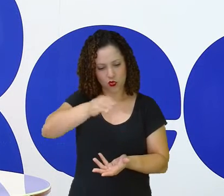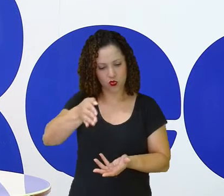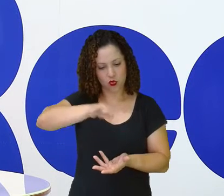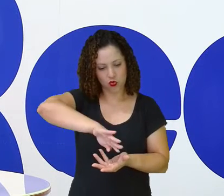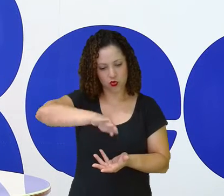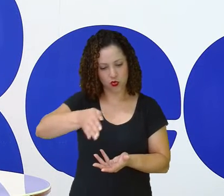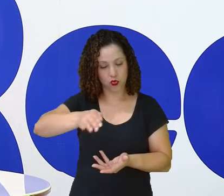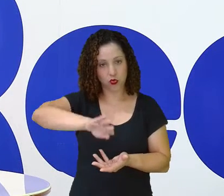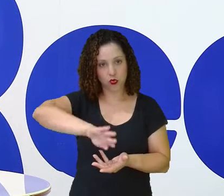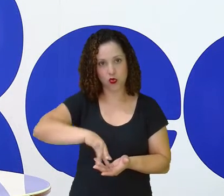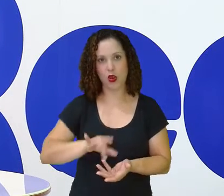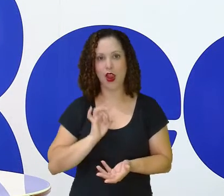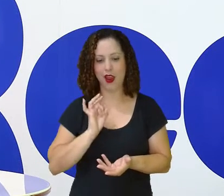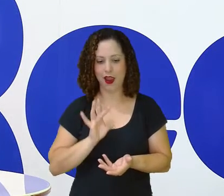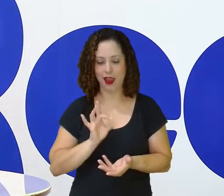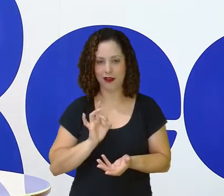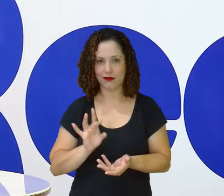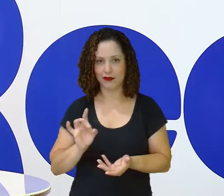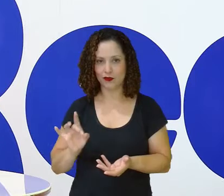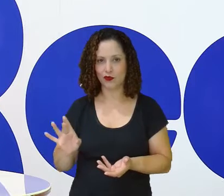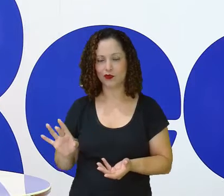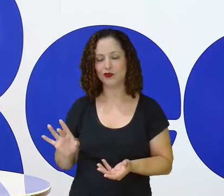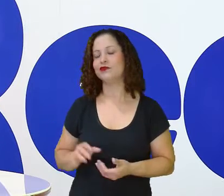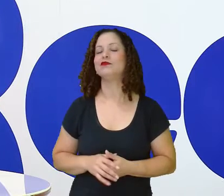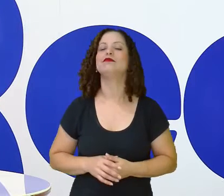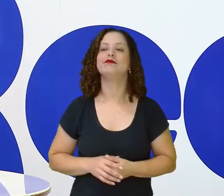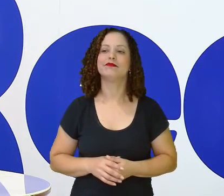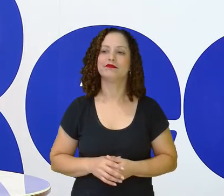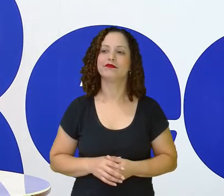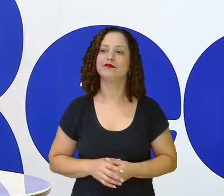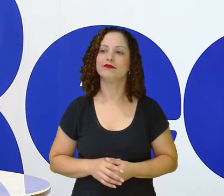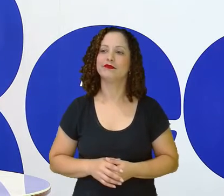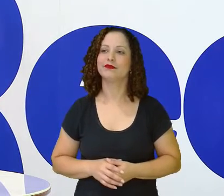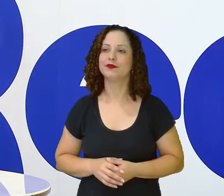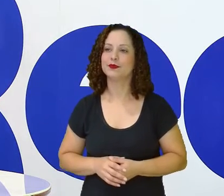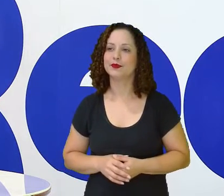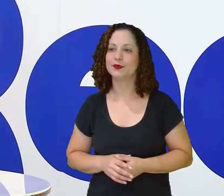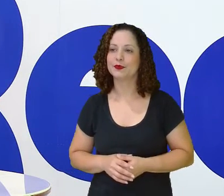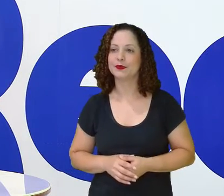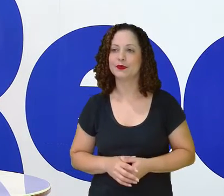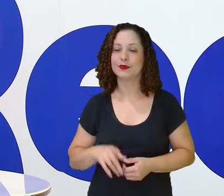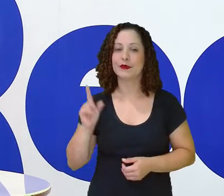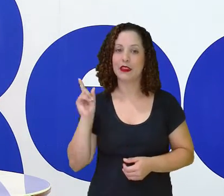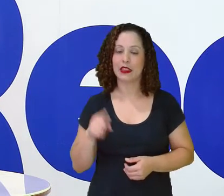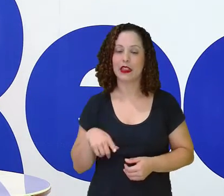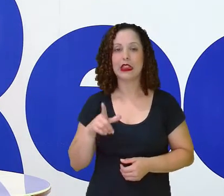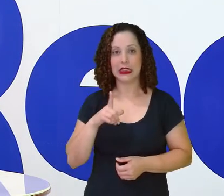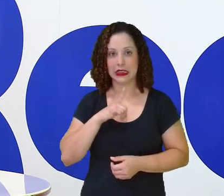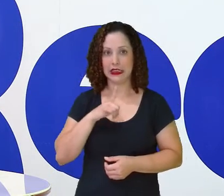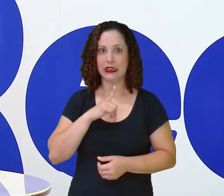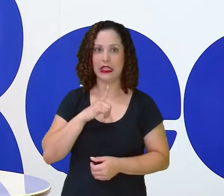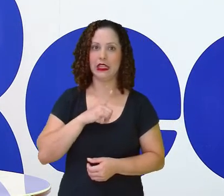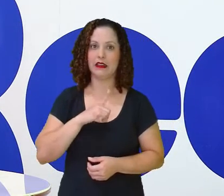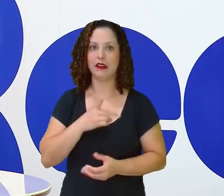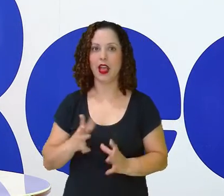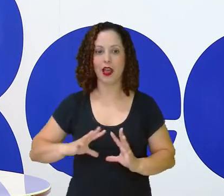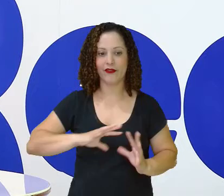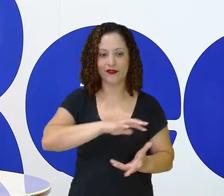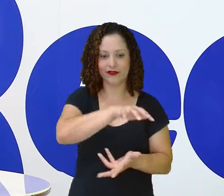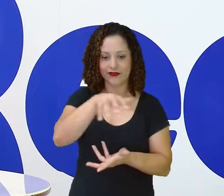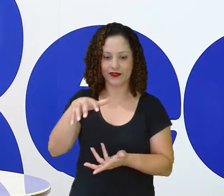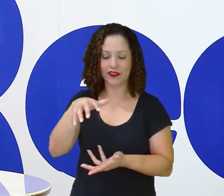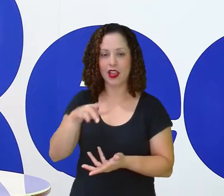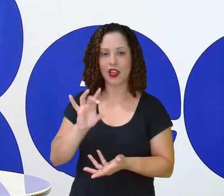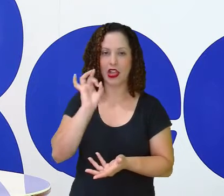uma delas exercem, tá? Elas não, Exato. apesar de compor a nossa terra, cada uma